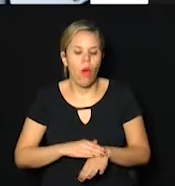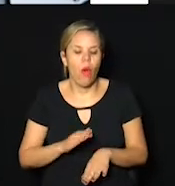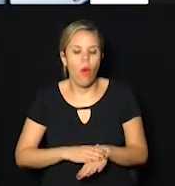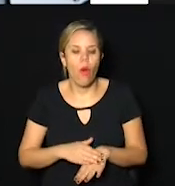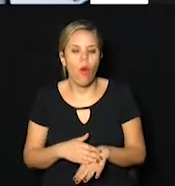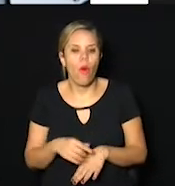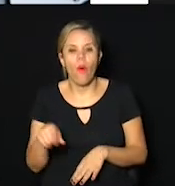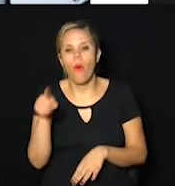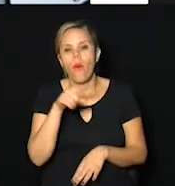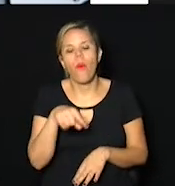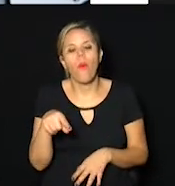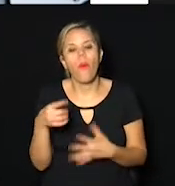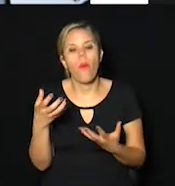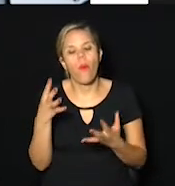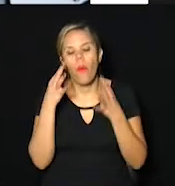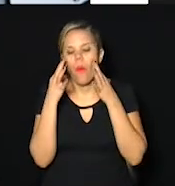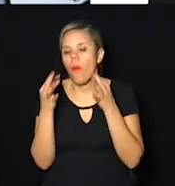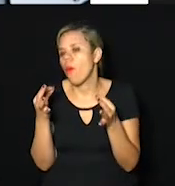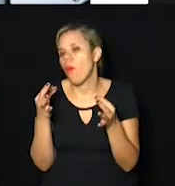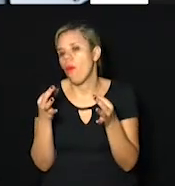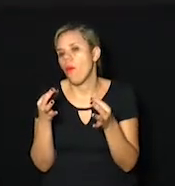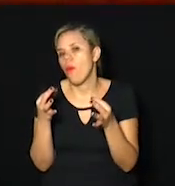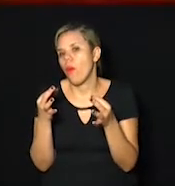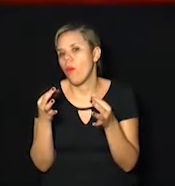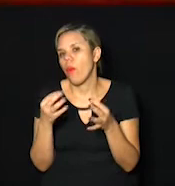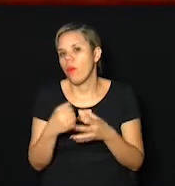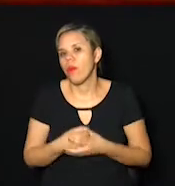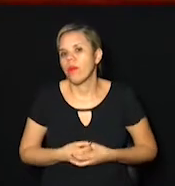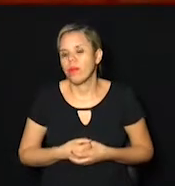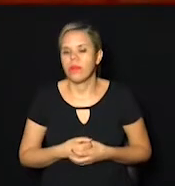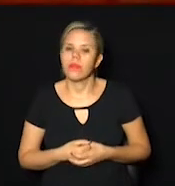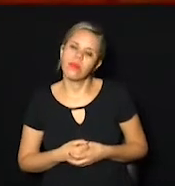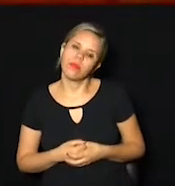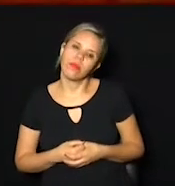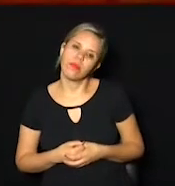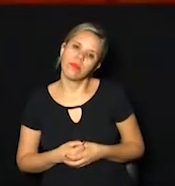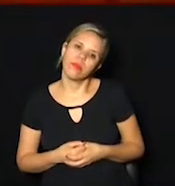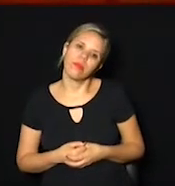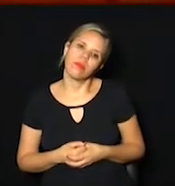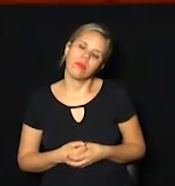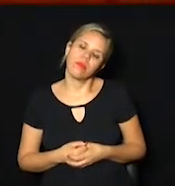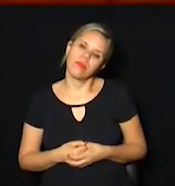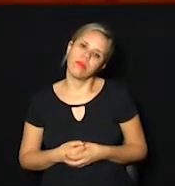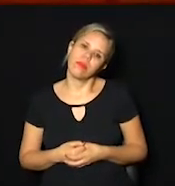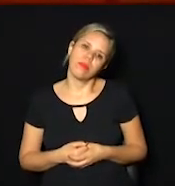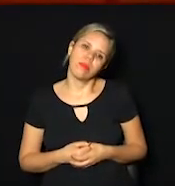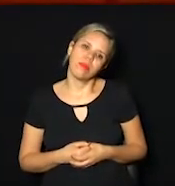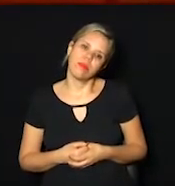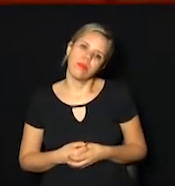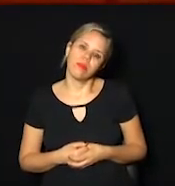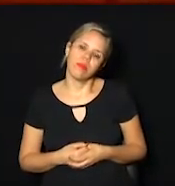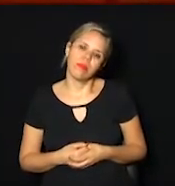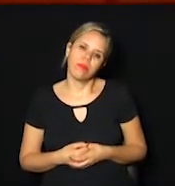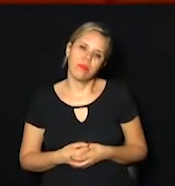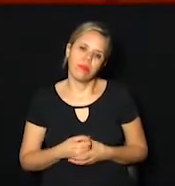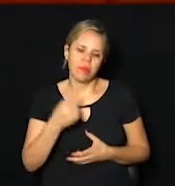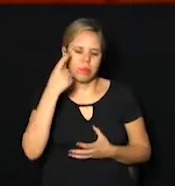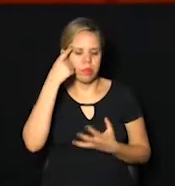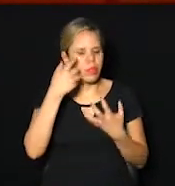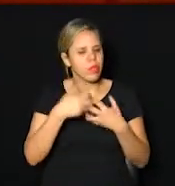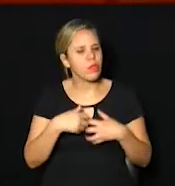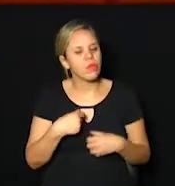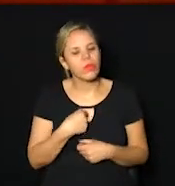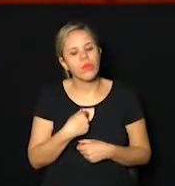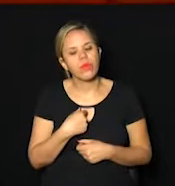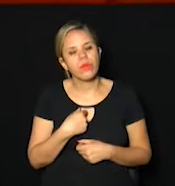que vocês prestem atenção numa coisa aqui. Deixa eu falar com vocês. Pensem comigo o seguinte: